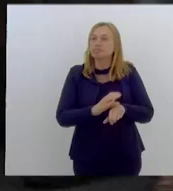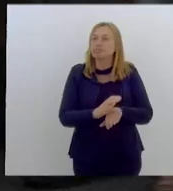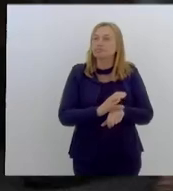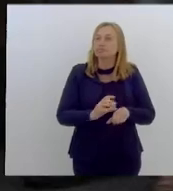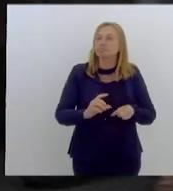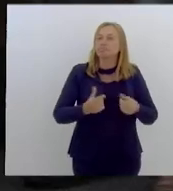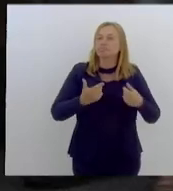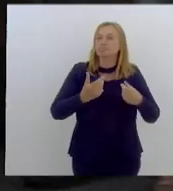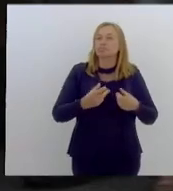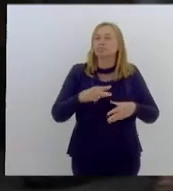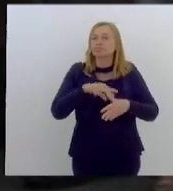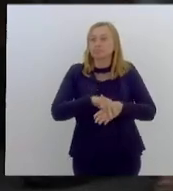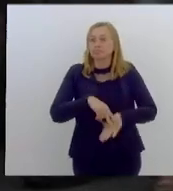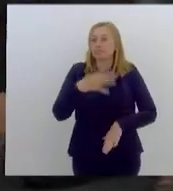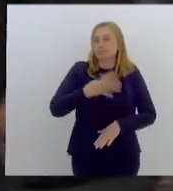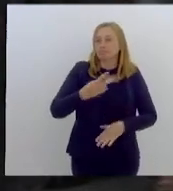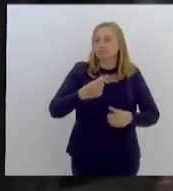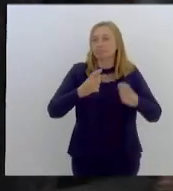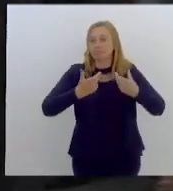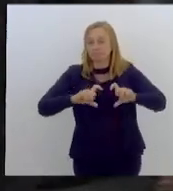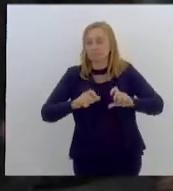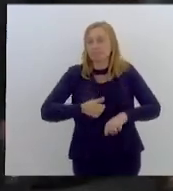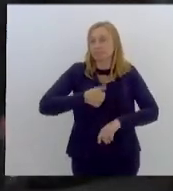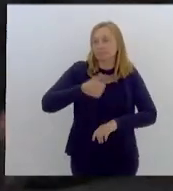no inciso 4º do parágrafo 1º do artigo